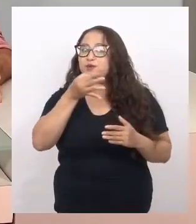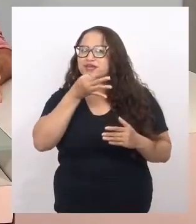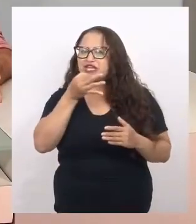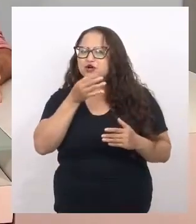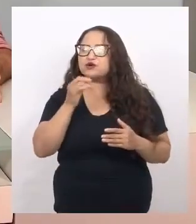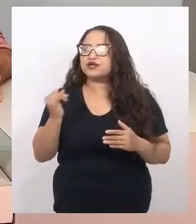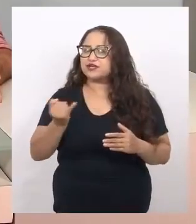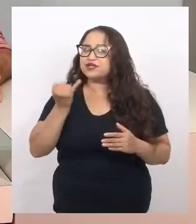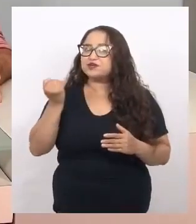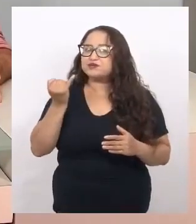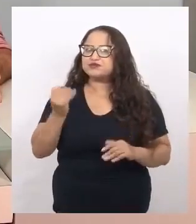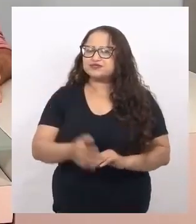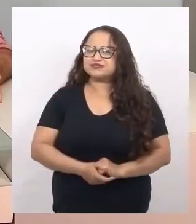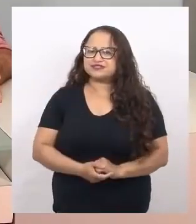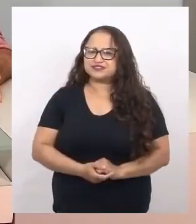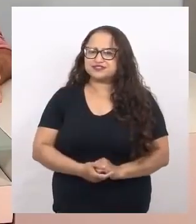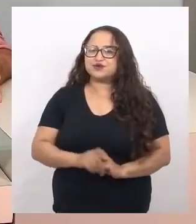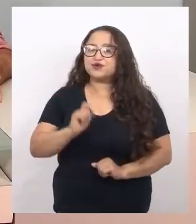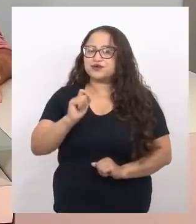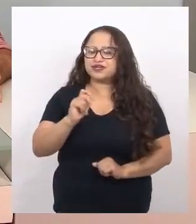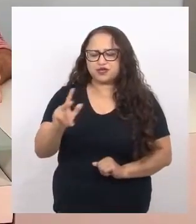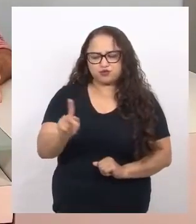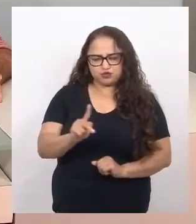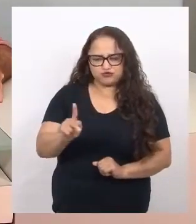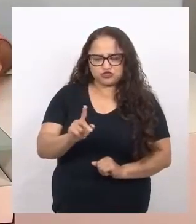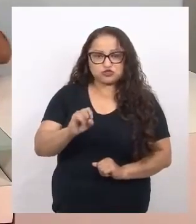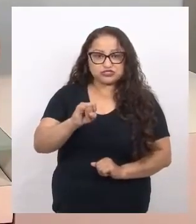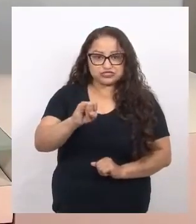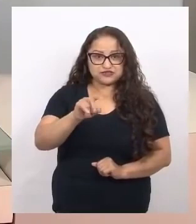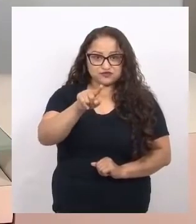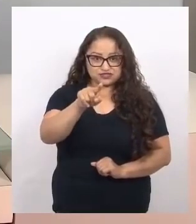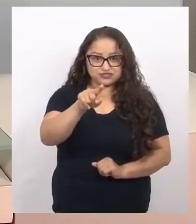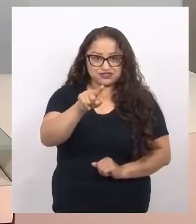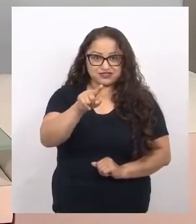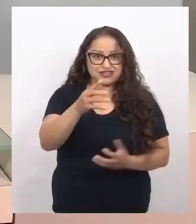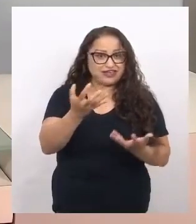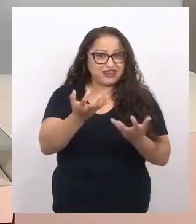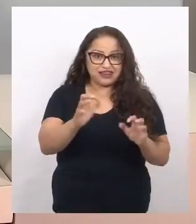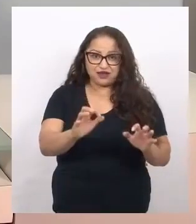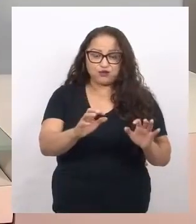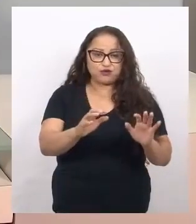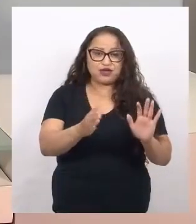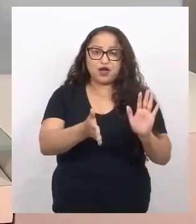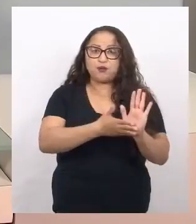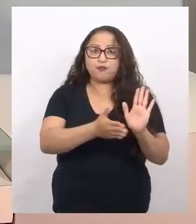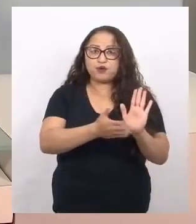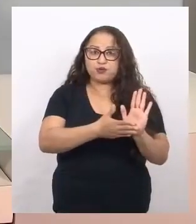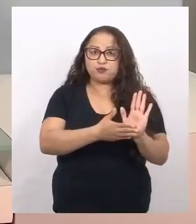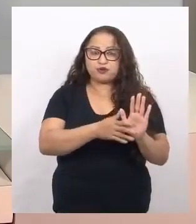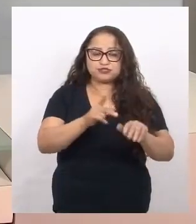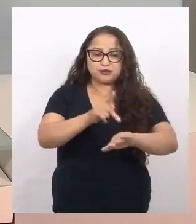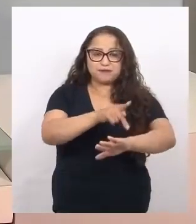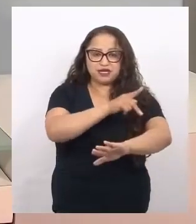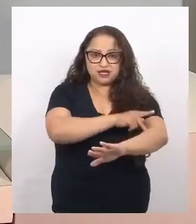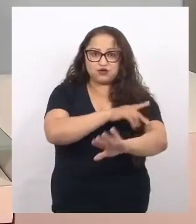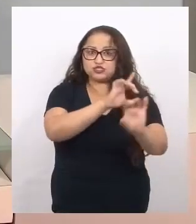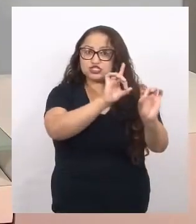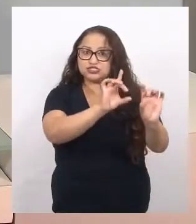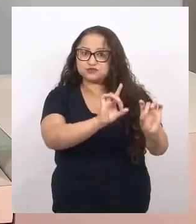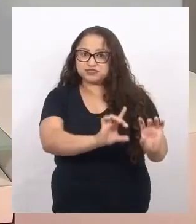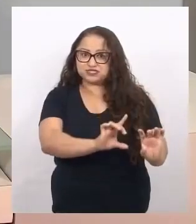fundamental aqui é, professor, se o senhor não está confortável com essa proposta pedagógica específica, tá? Ou com